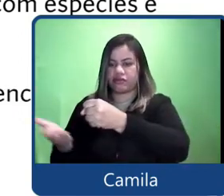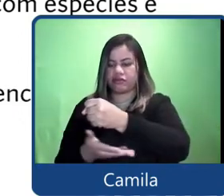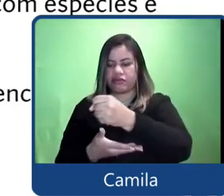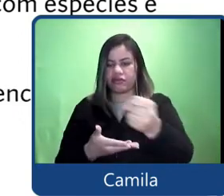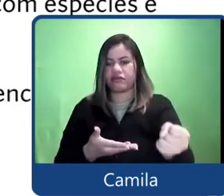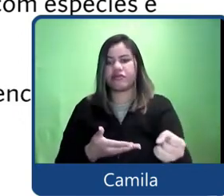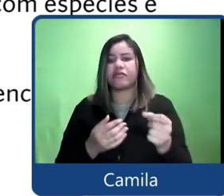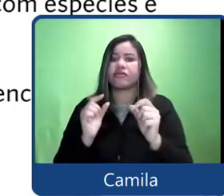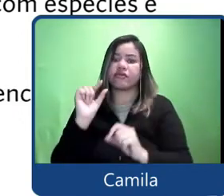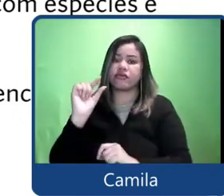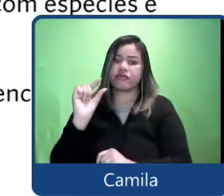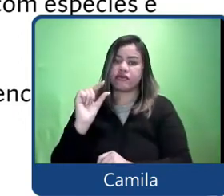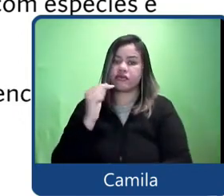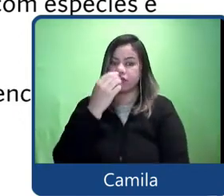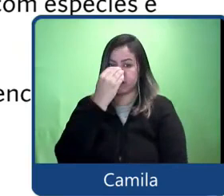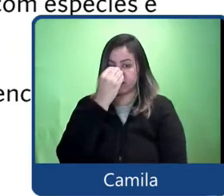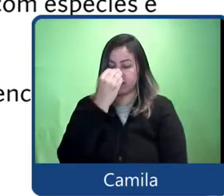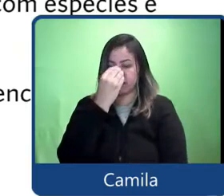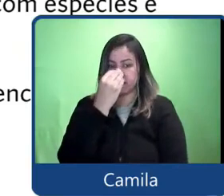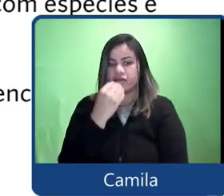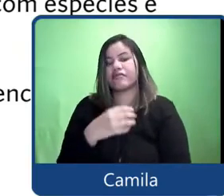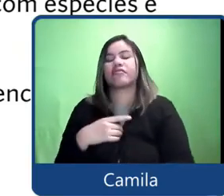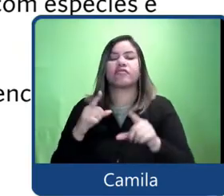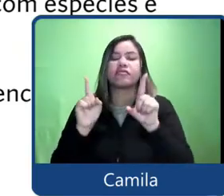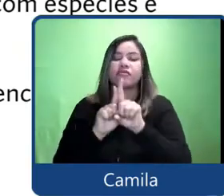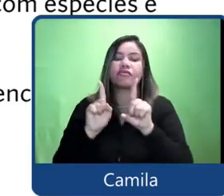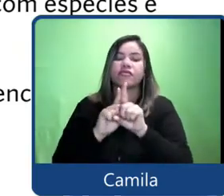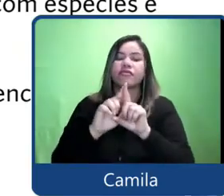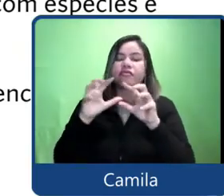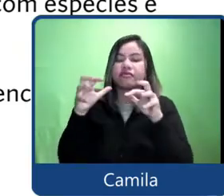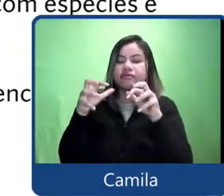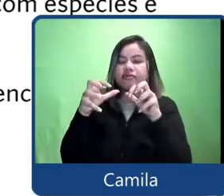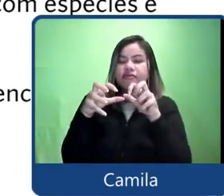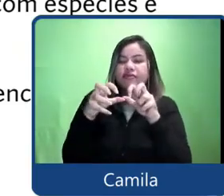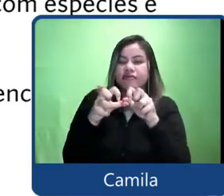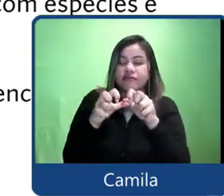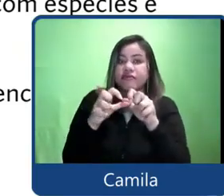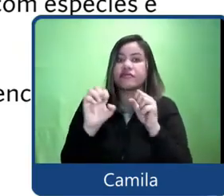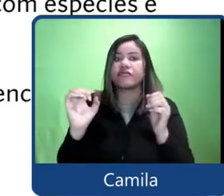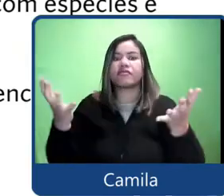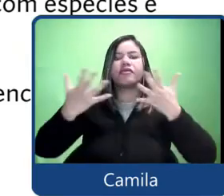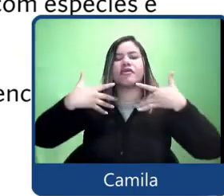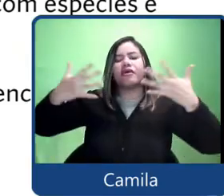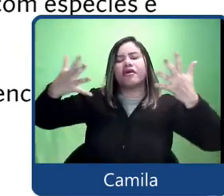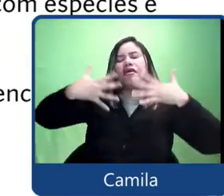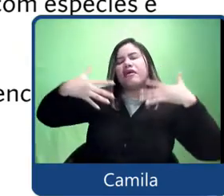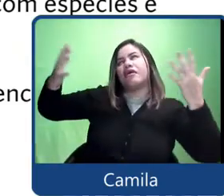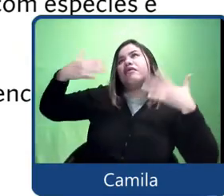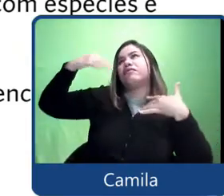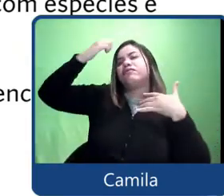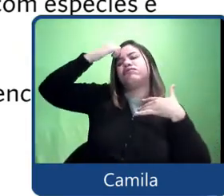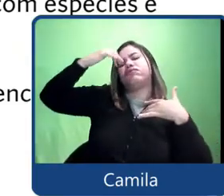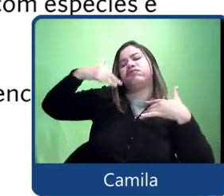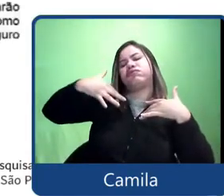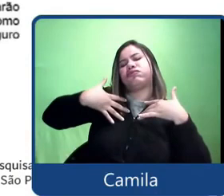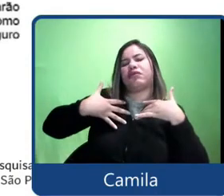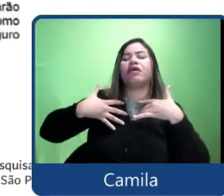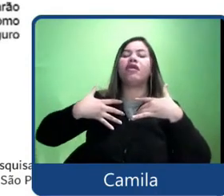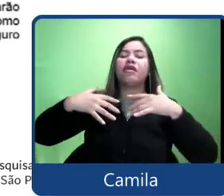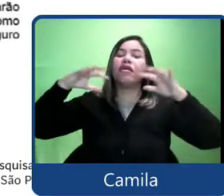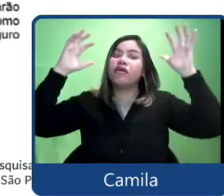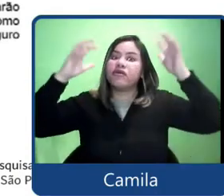extremos climáticos como seca, calor intenso, chuvas fortes, eles vão influenciar negativamente as safras,